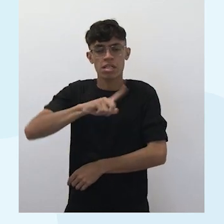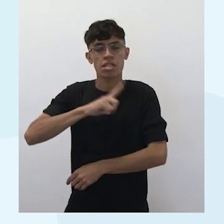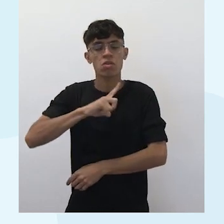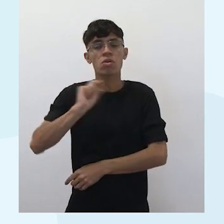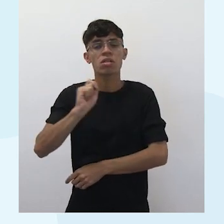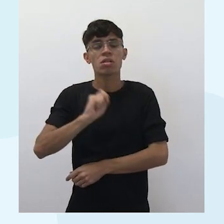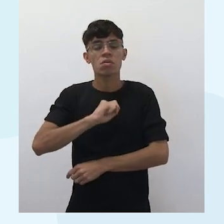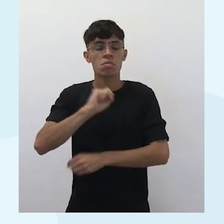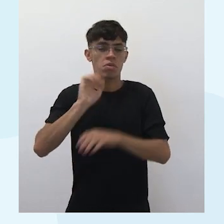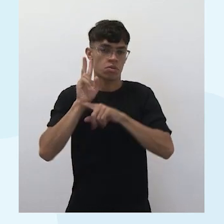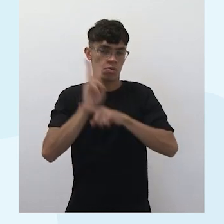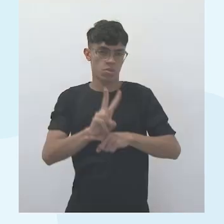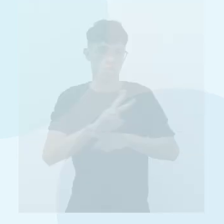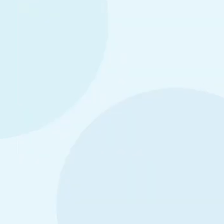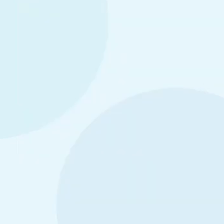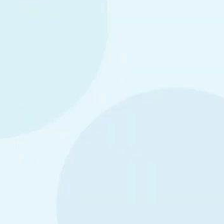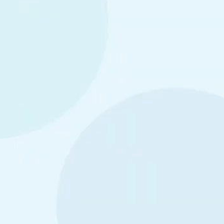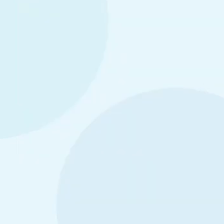na tela.